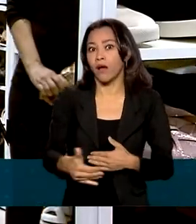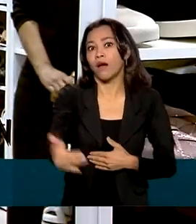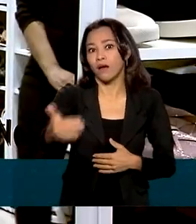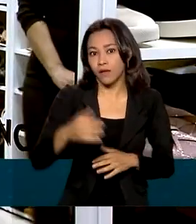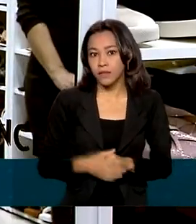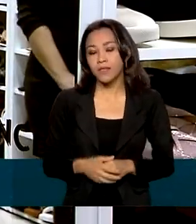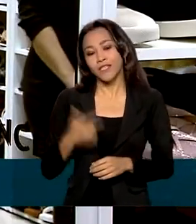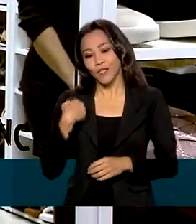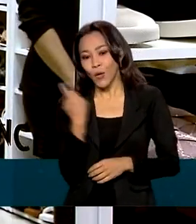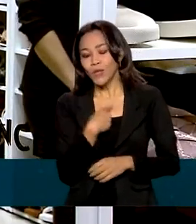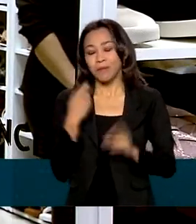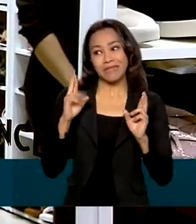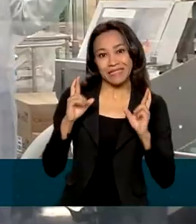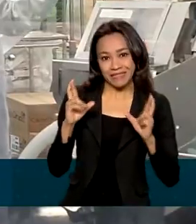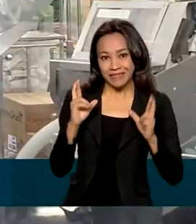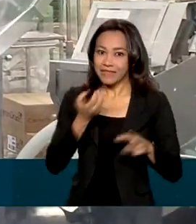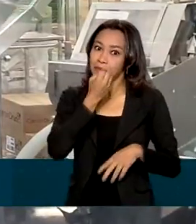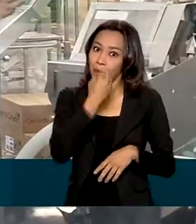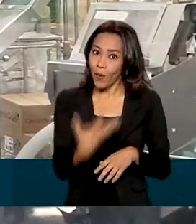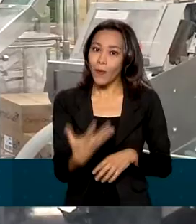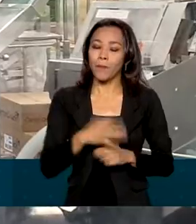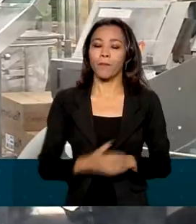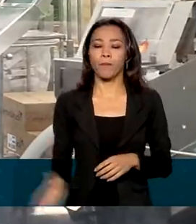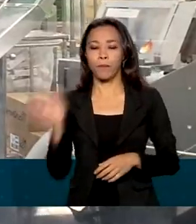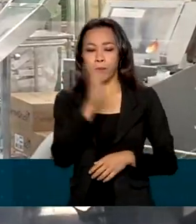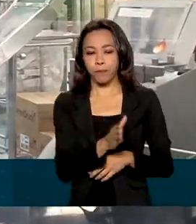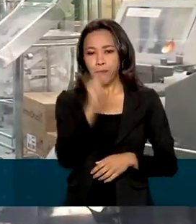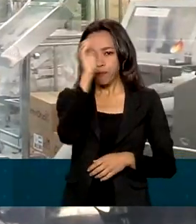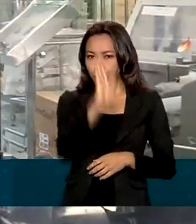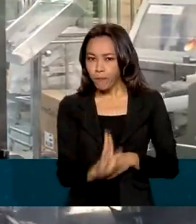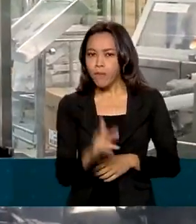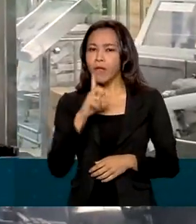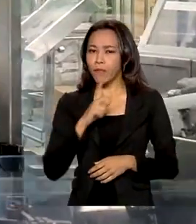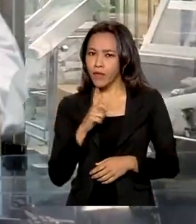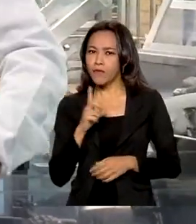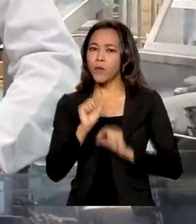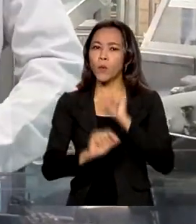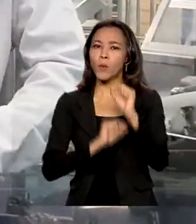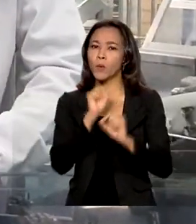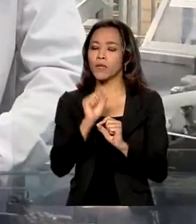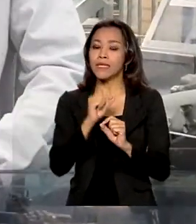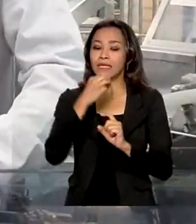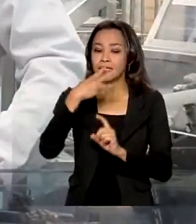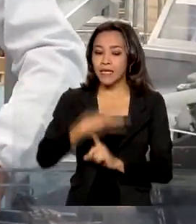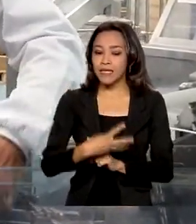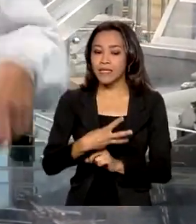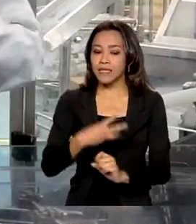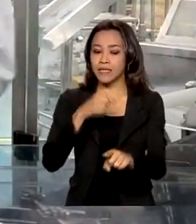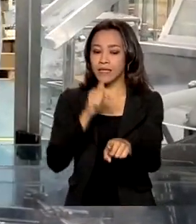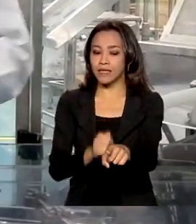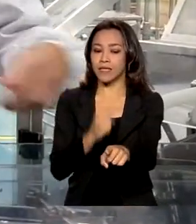dúvida nenhuma, a gente está com uma expectativa muito boa. O Brasil registrou um saldo de